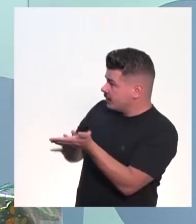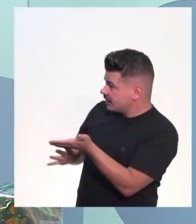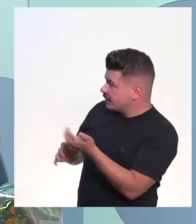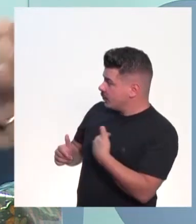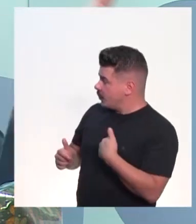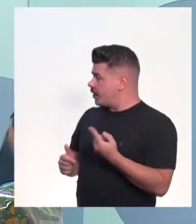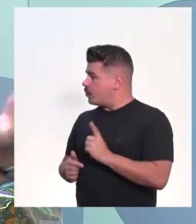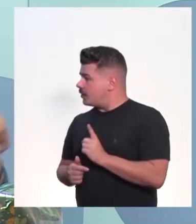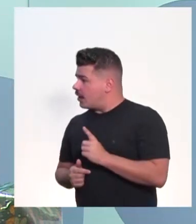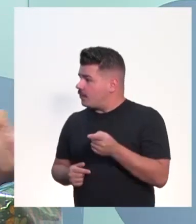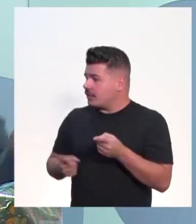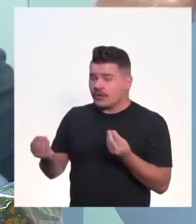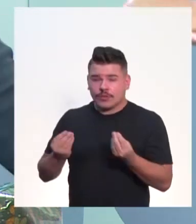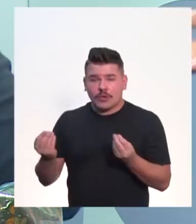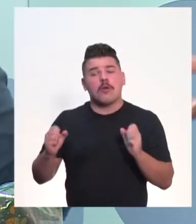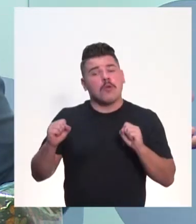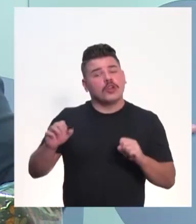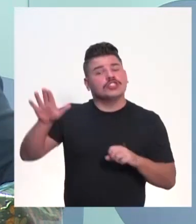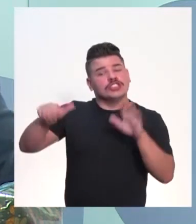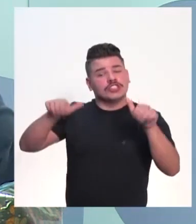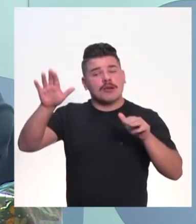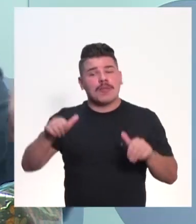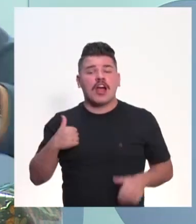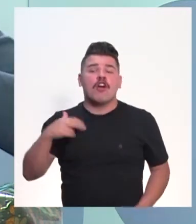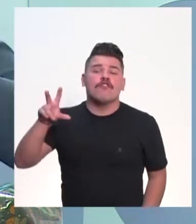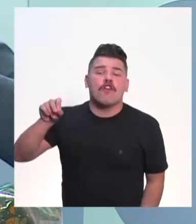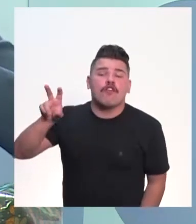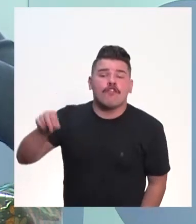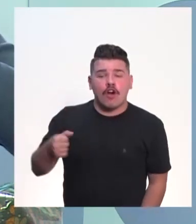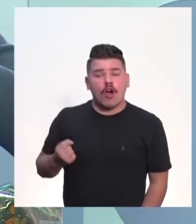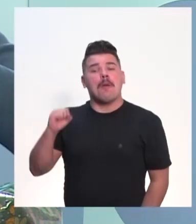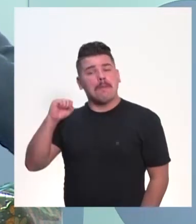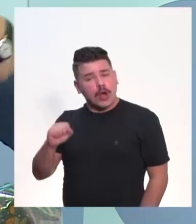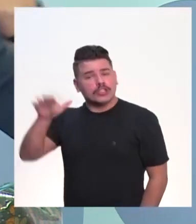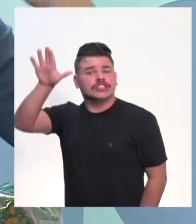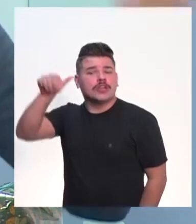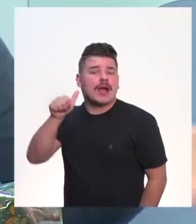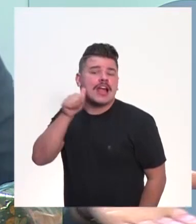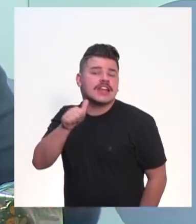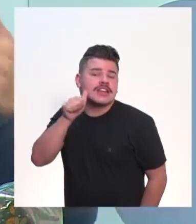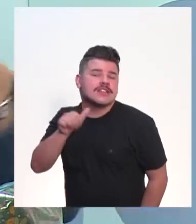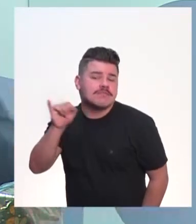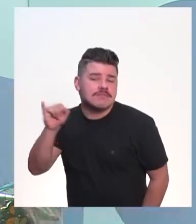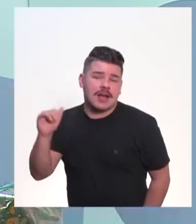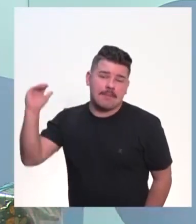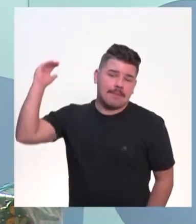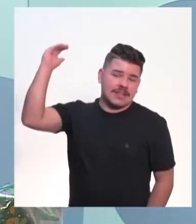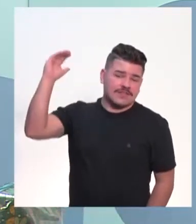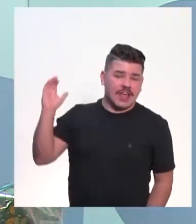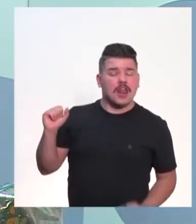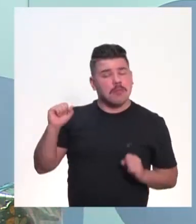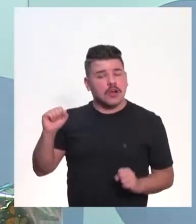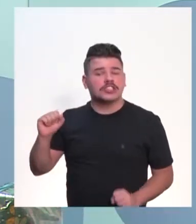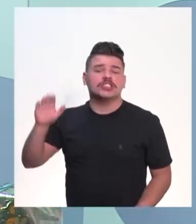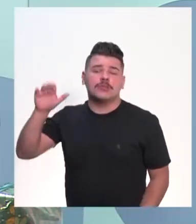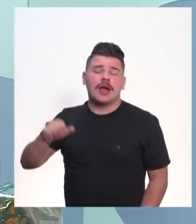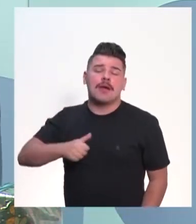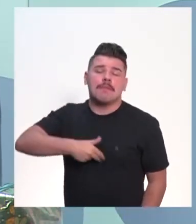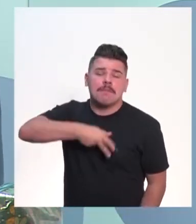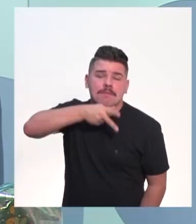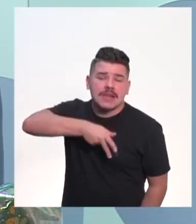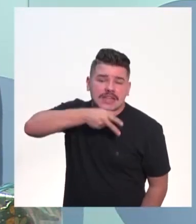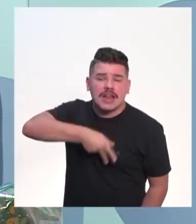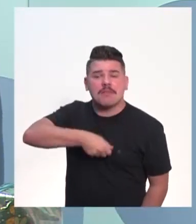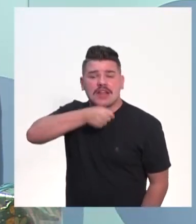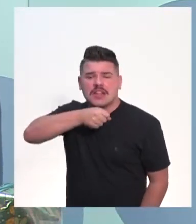tio, a minha avó, a minha irmã mais velha, o meu padrasto, a minha madrasta, qualquer pessoa que esteja comigo